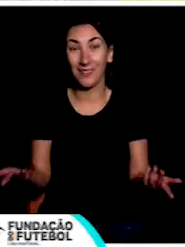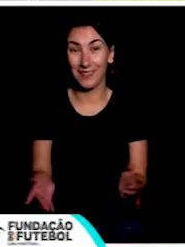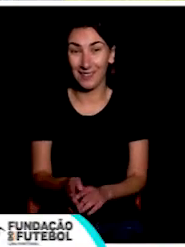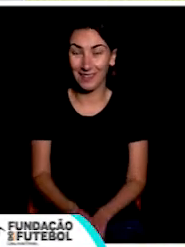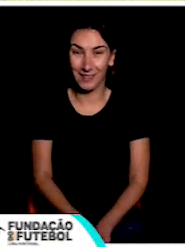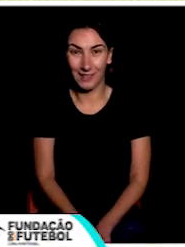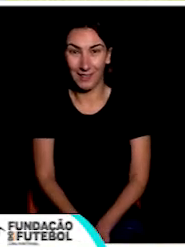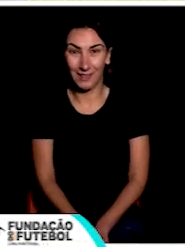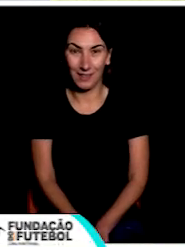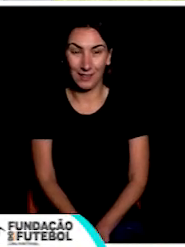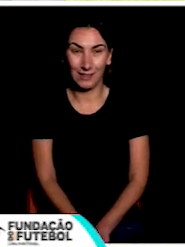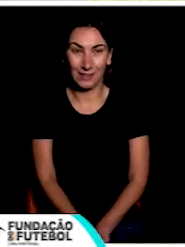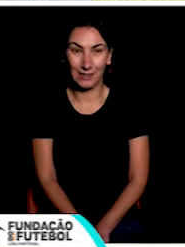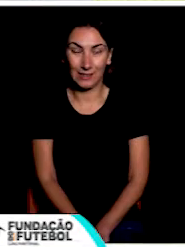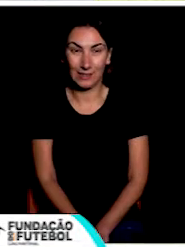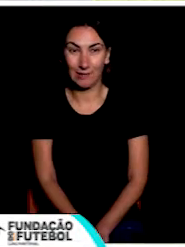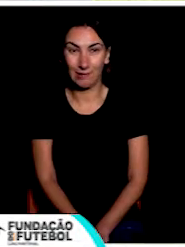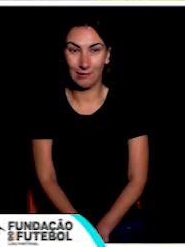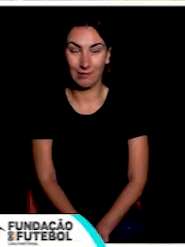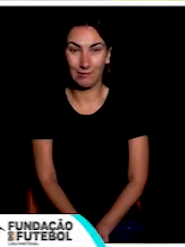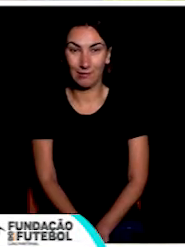Já era, pai. Pegou a batida e já era.